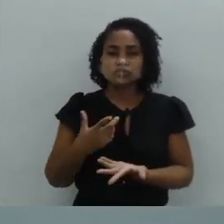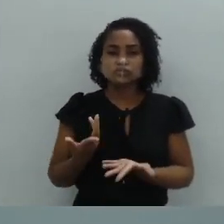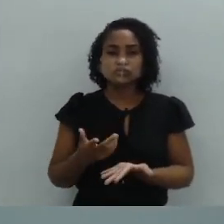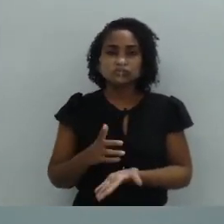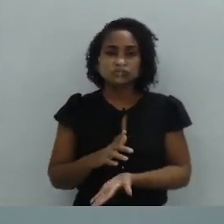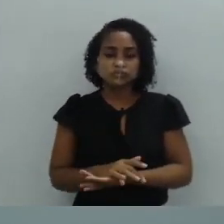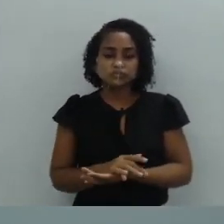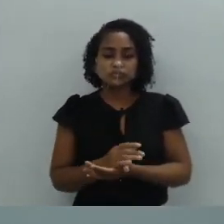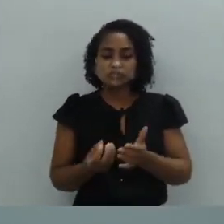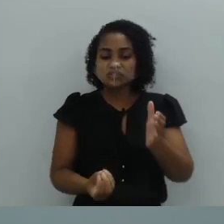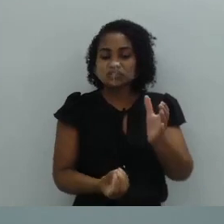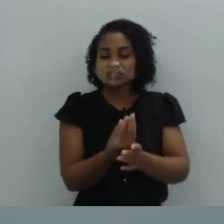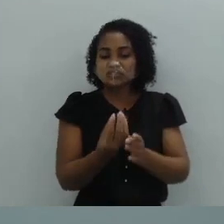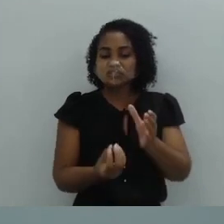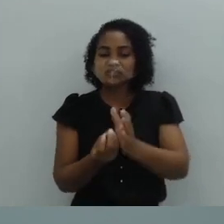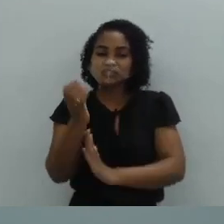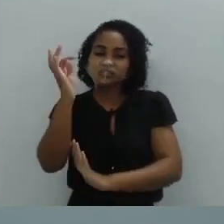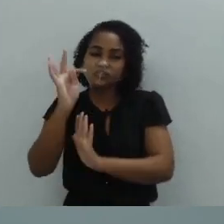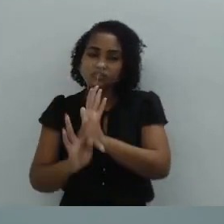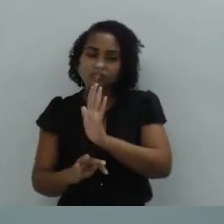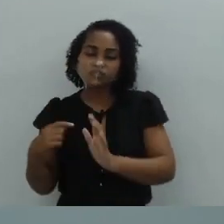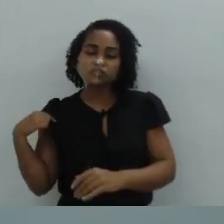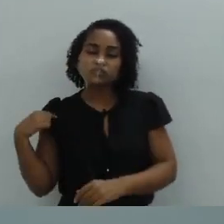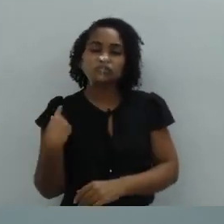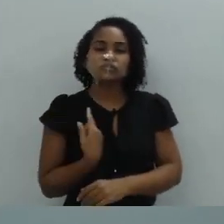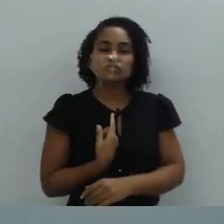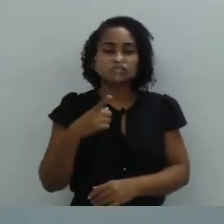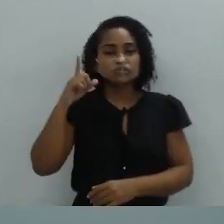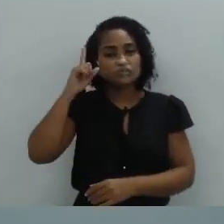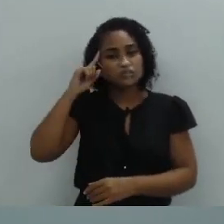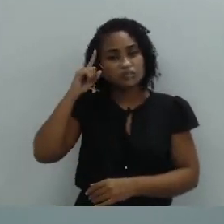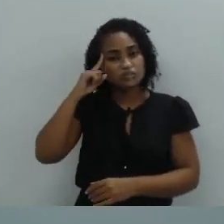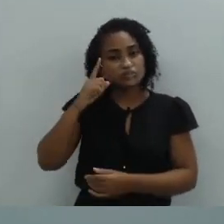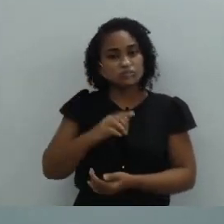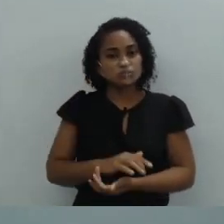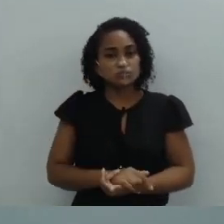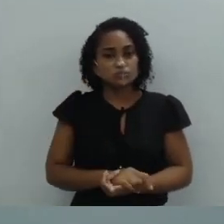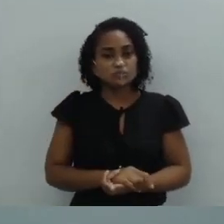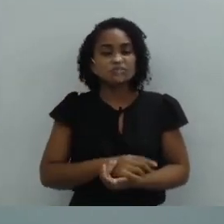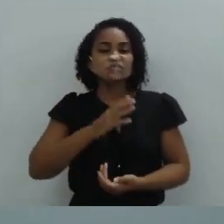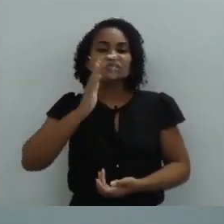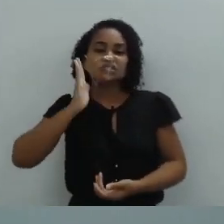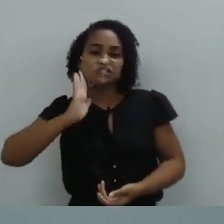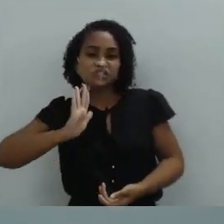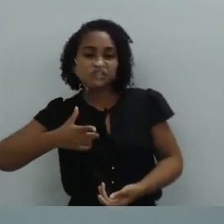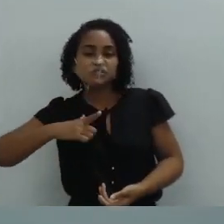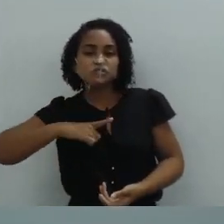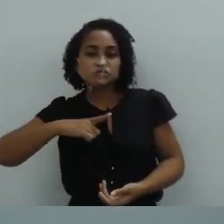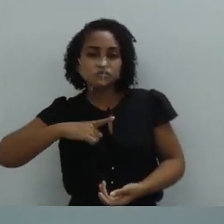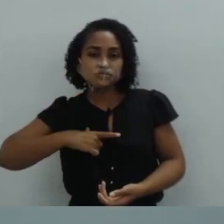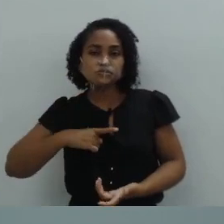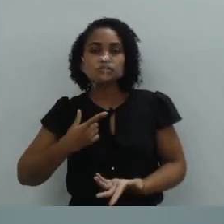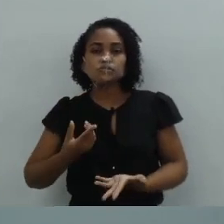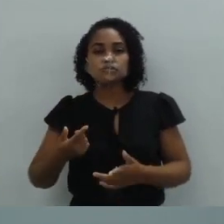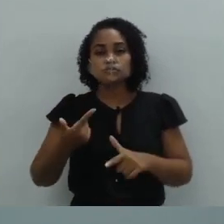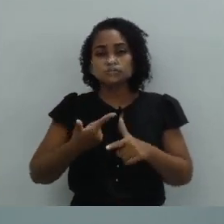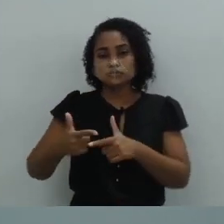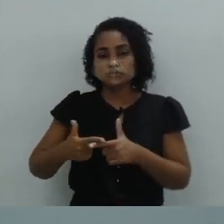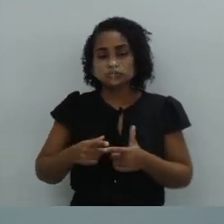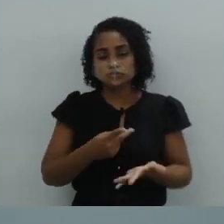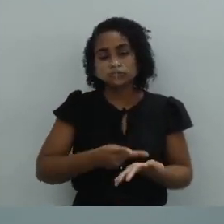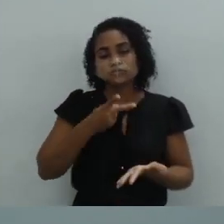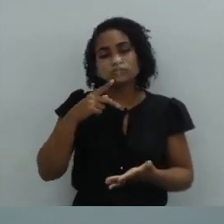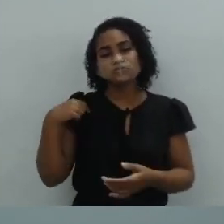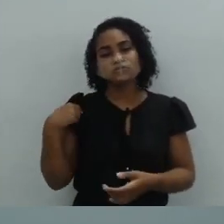utilizar essa produção textual no nosso dia a dia. Então vamos lá, a gente já tem a situação problema. A